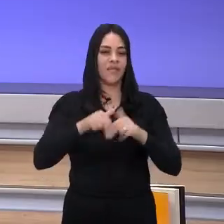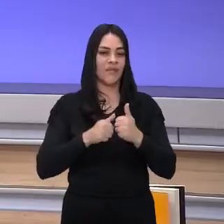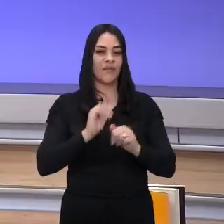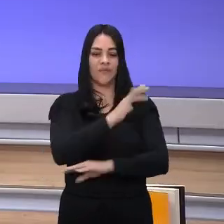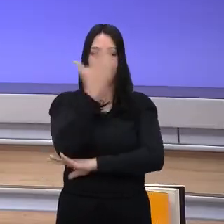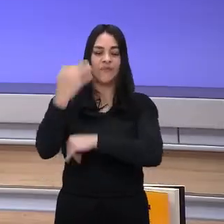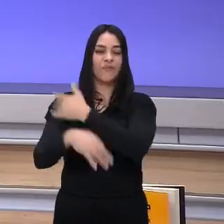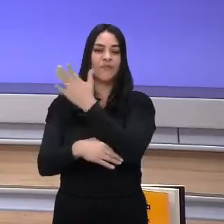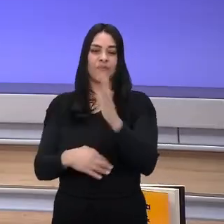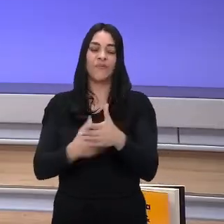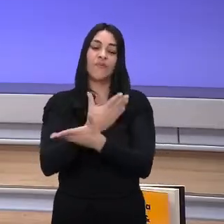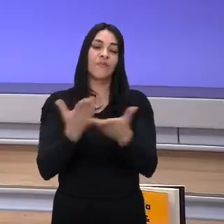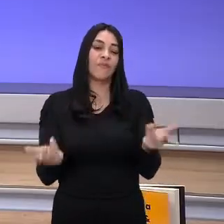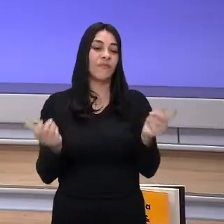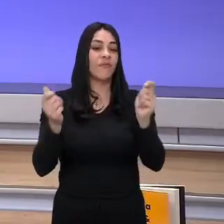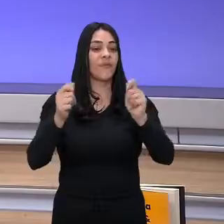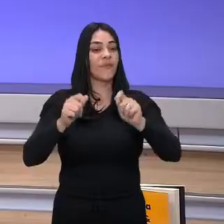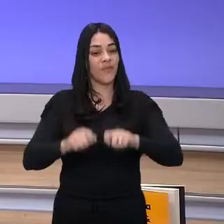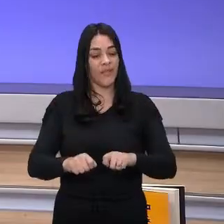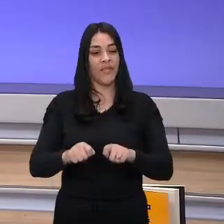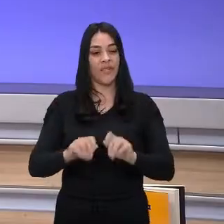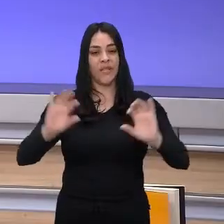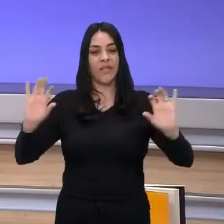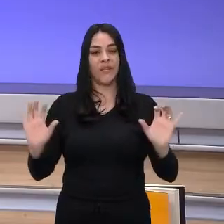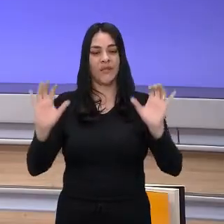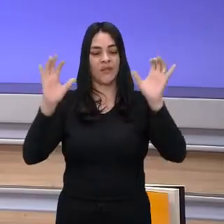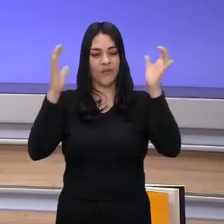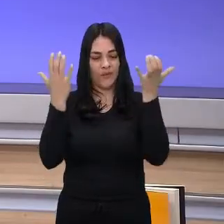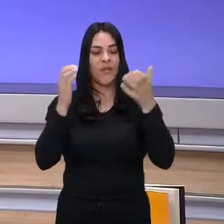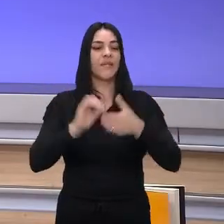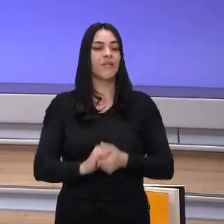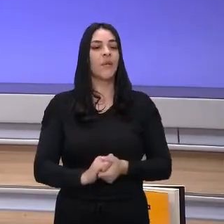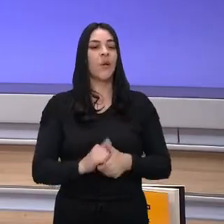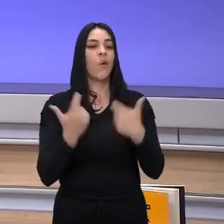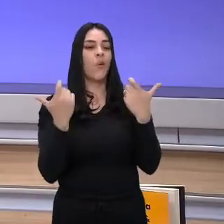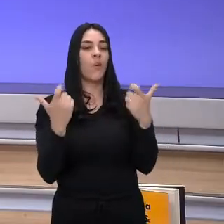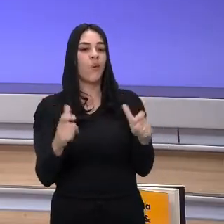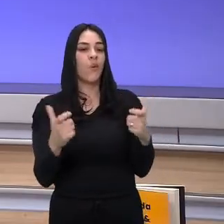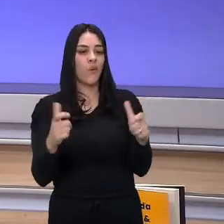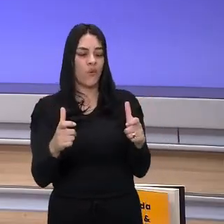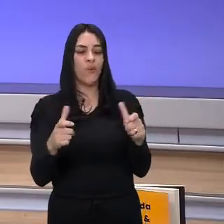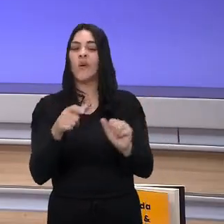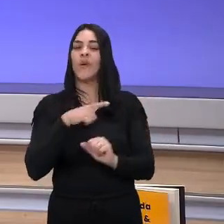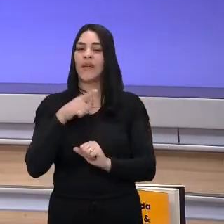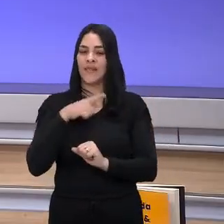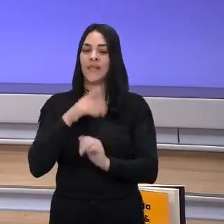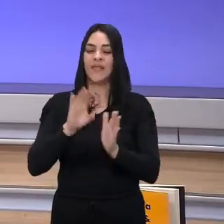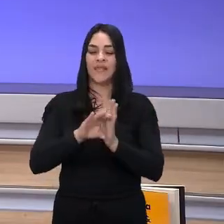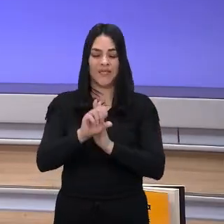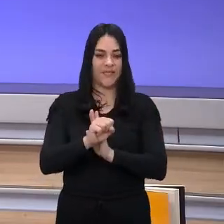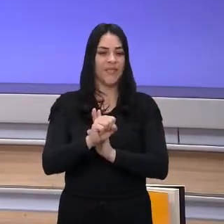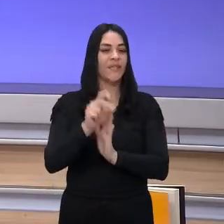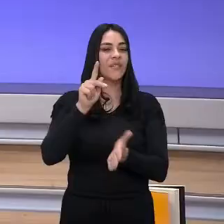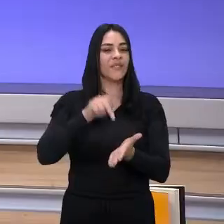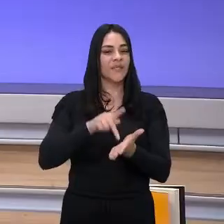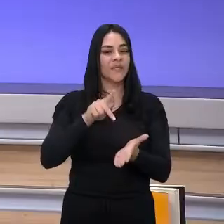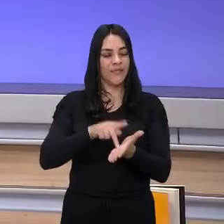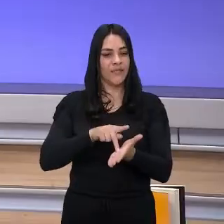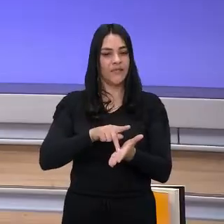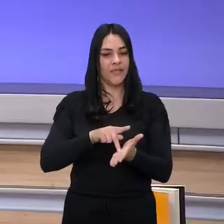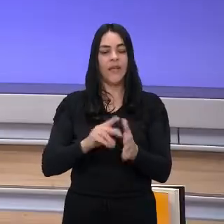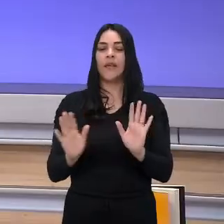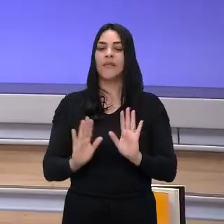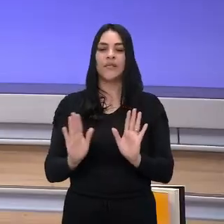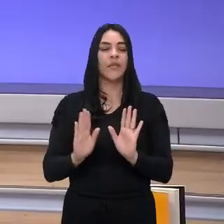ambiental e que nós possamos, no evento, ou seja, onde for, ter o conceito realmente de